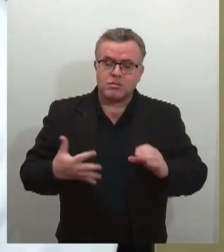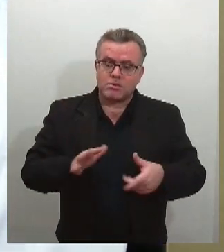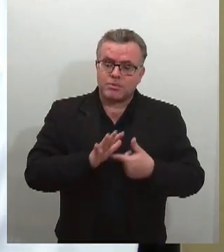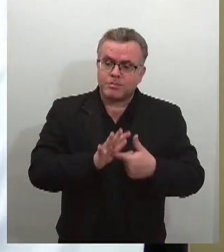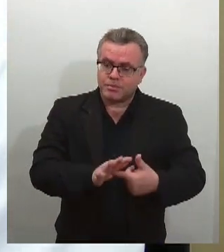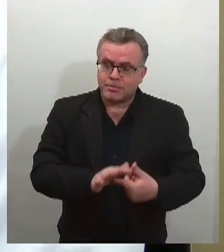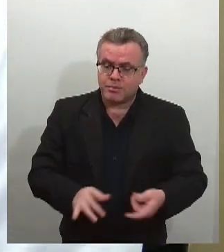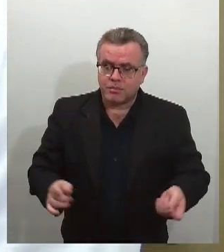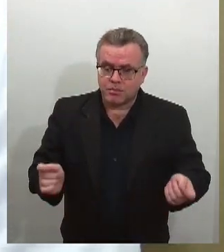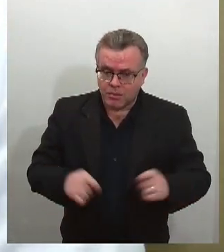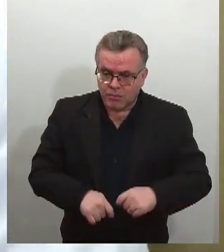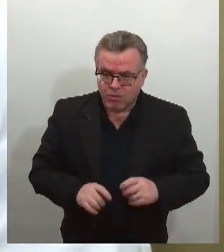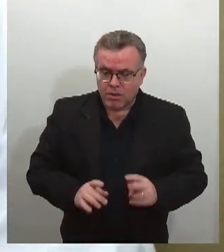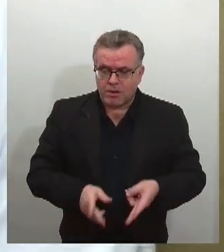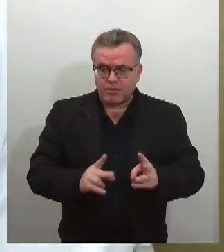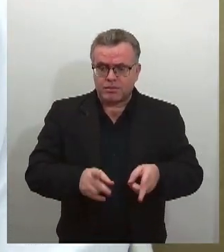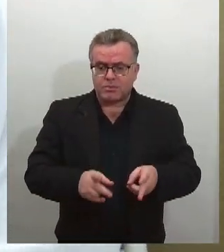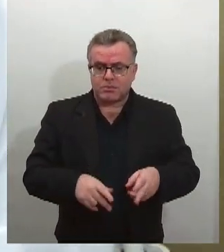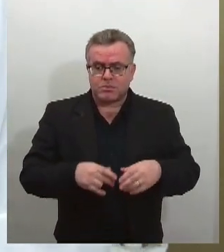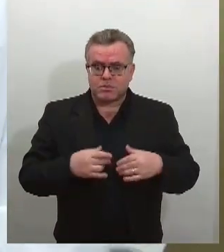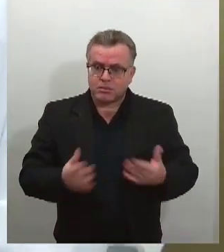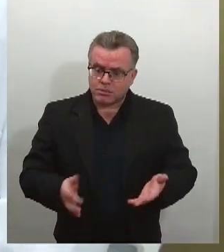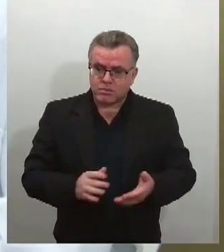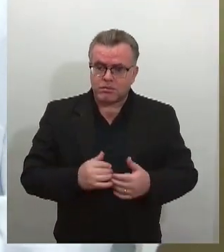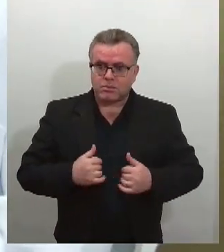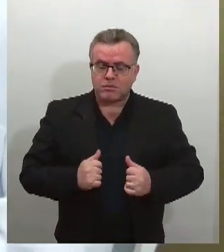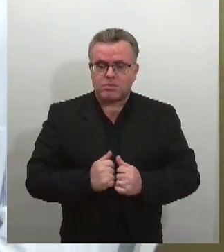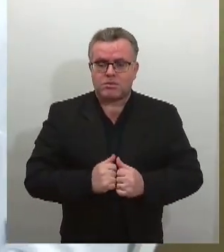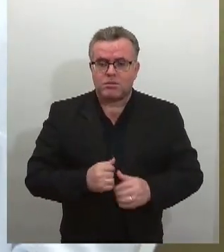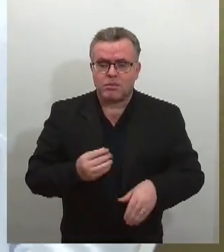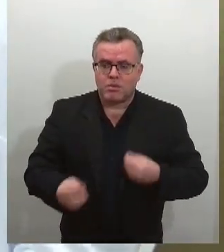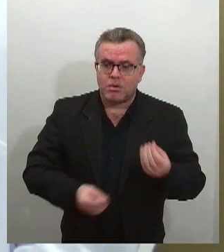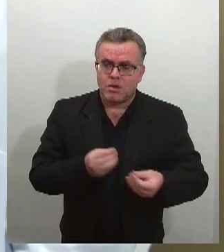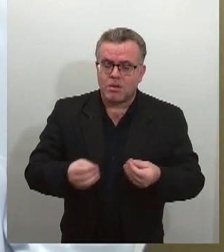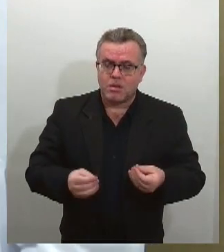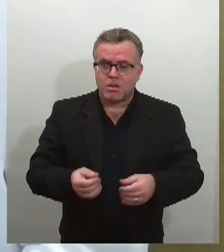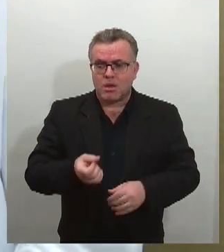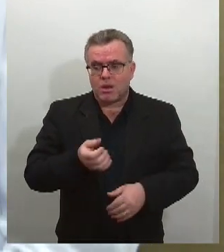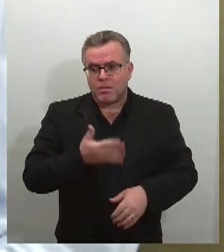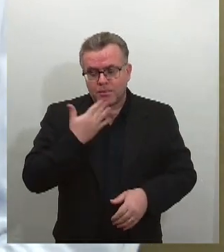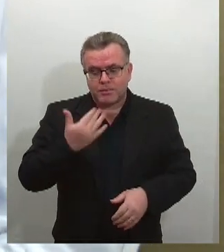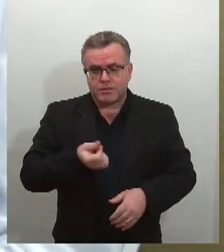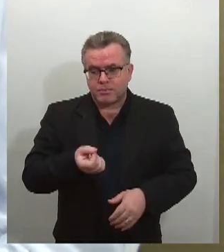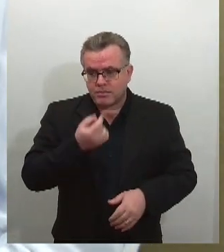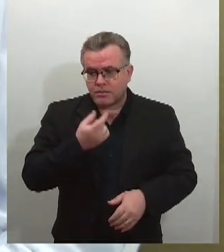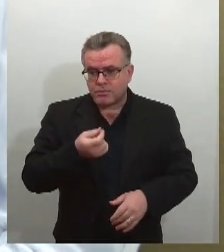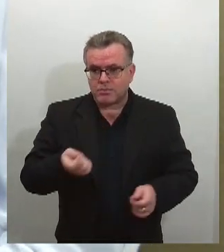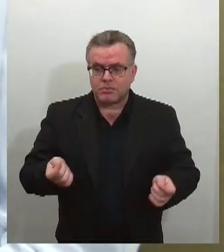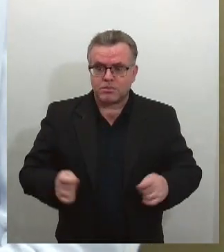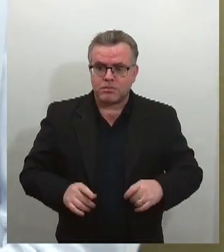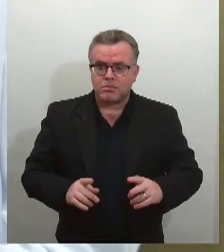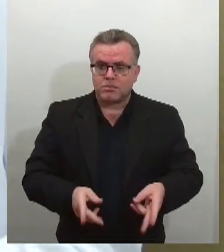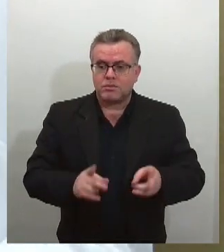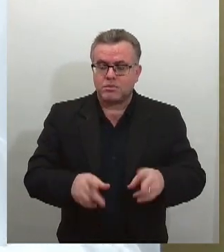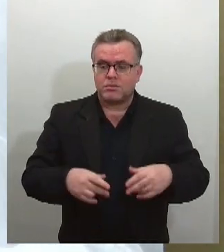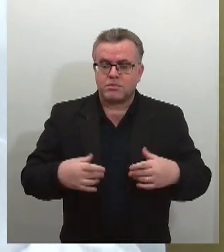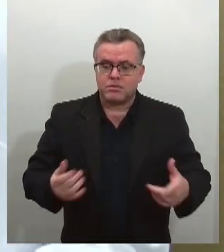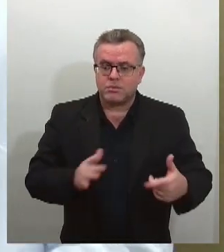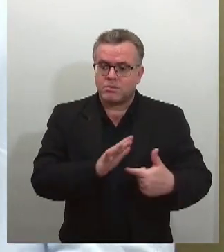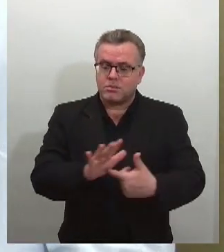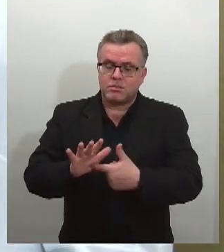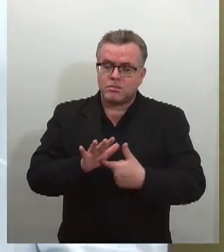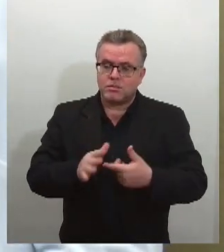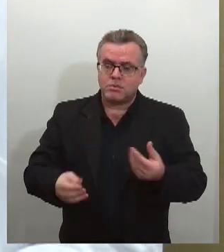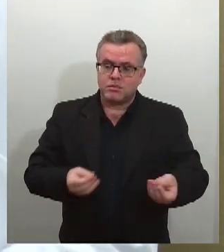seja, a prevenção ainda continua sendo o melhor remédio. A prevenção seria o quê? Você ativar mais sua circulação, fazer